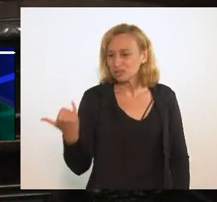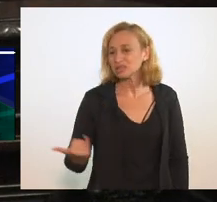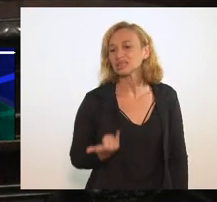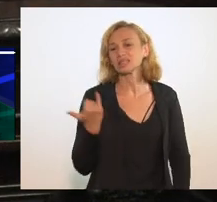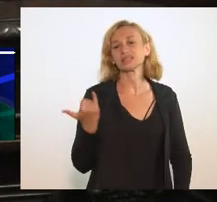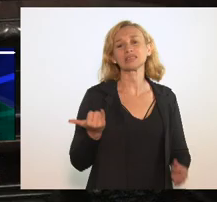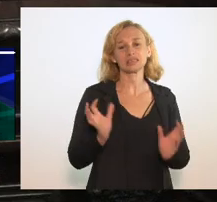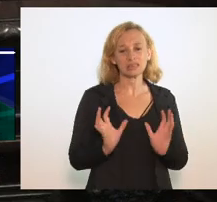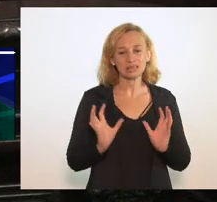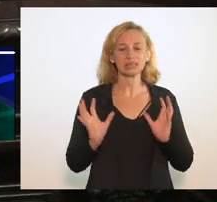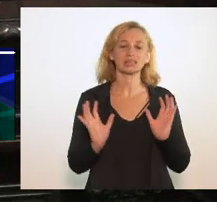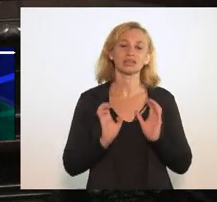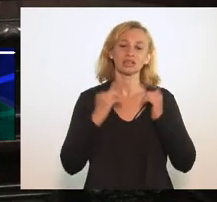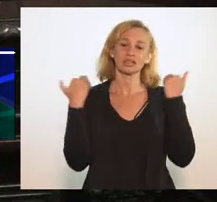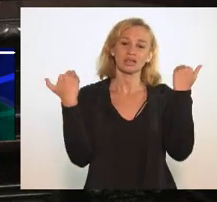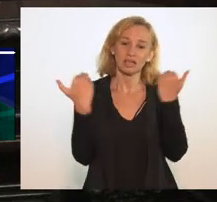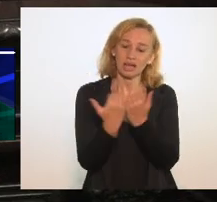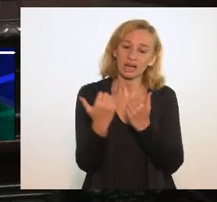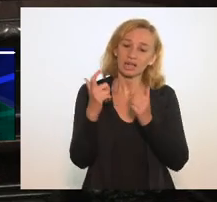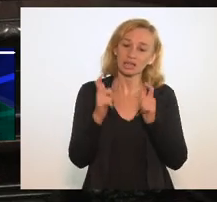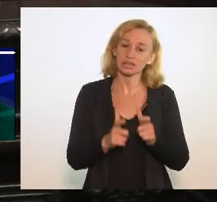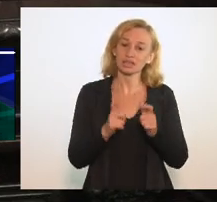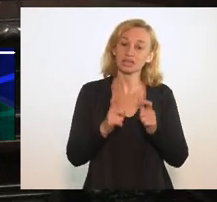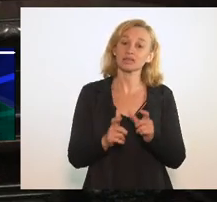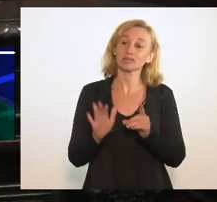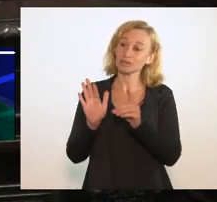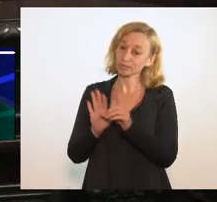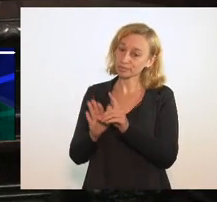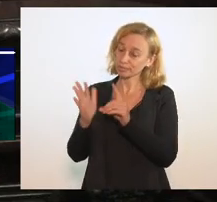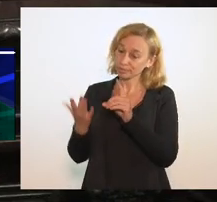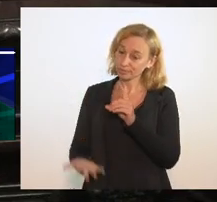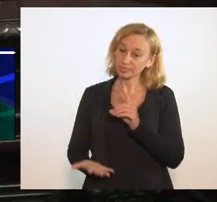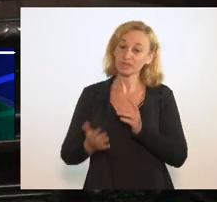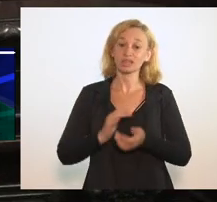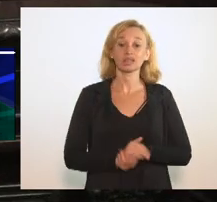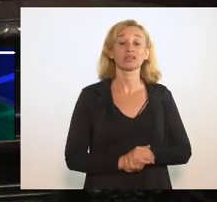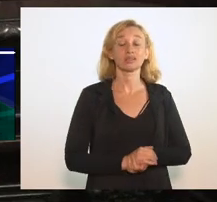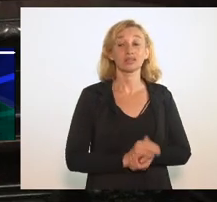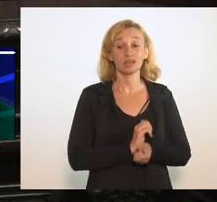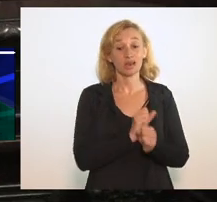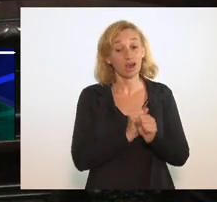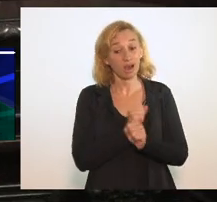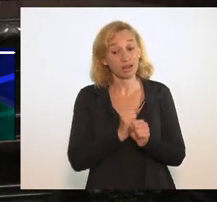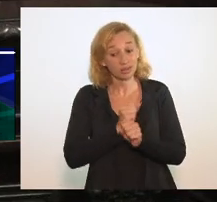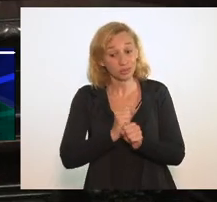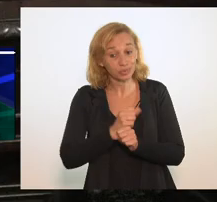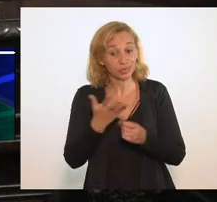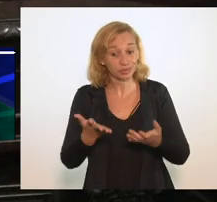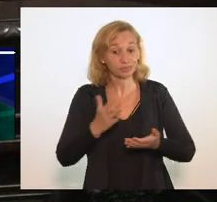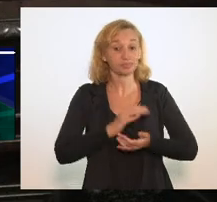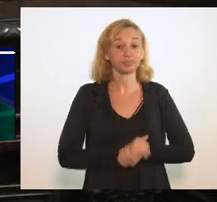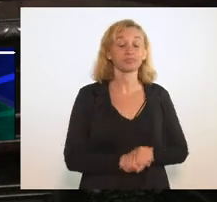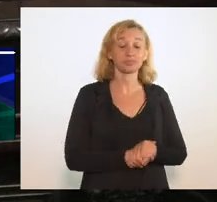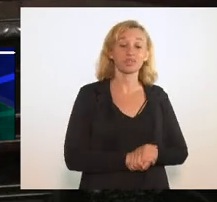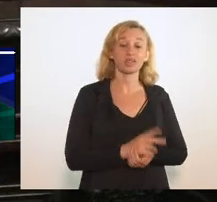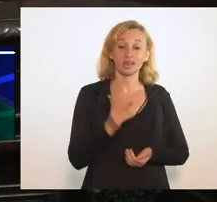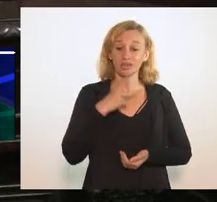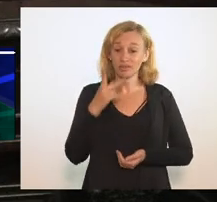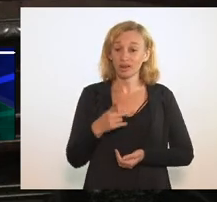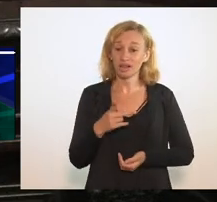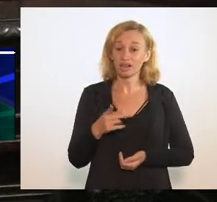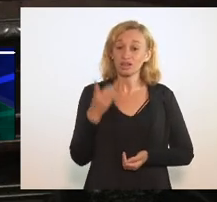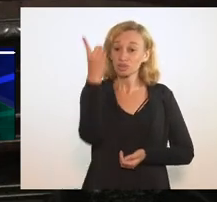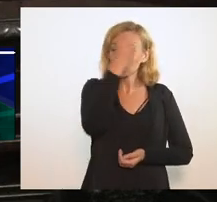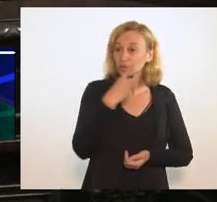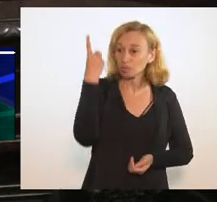do Maracanã, do Estádio Mário Filho, inclusive consagrada em tantos sambas, né? Que dizia, né, domingo